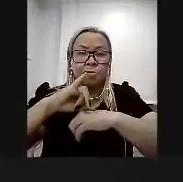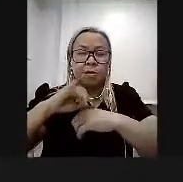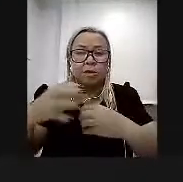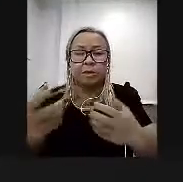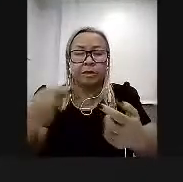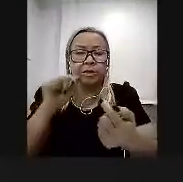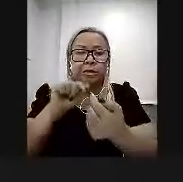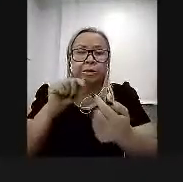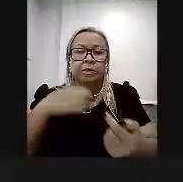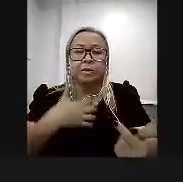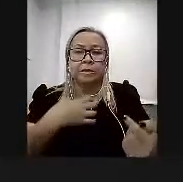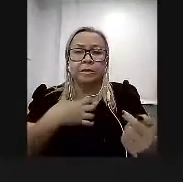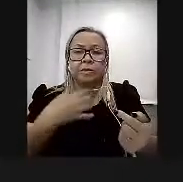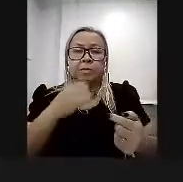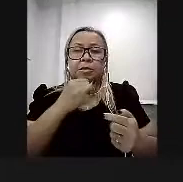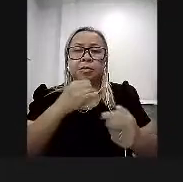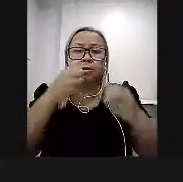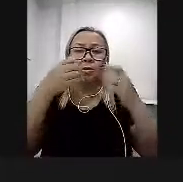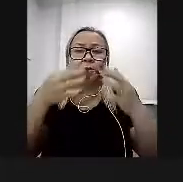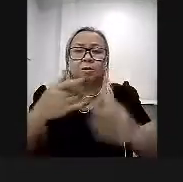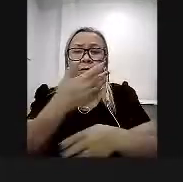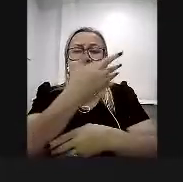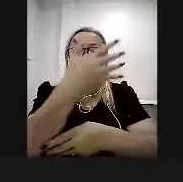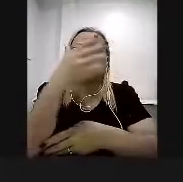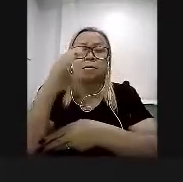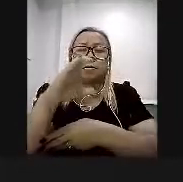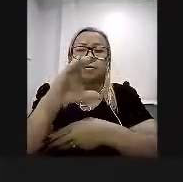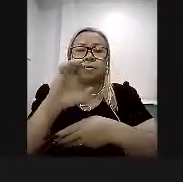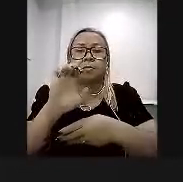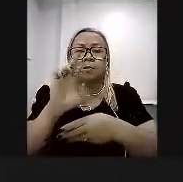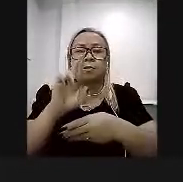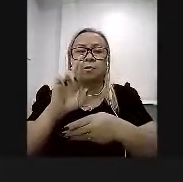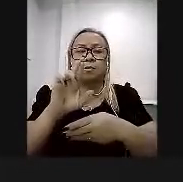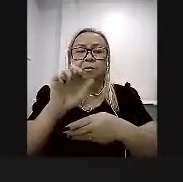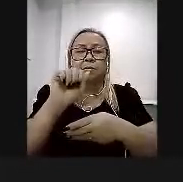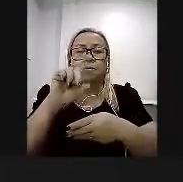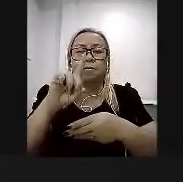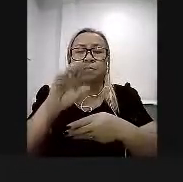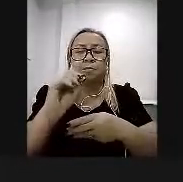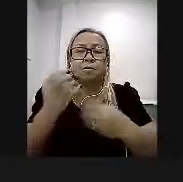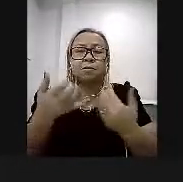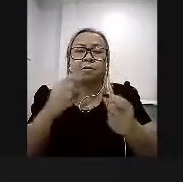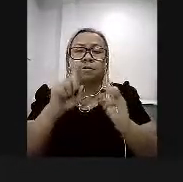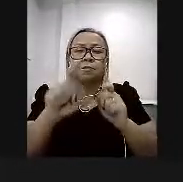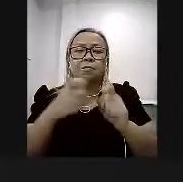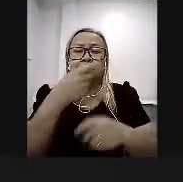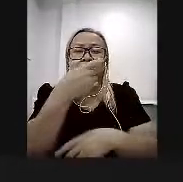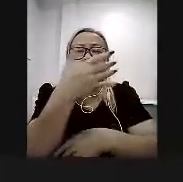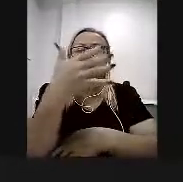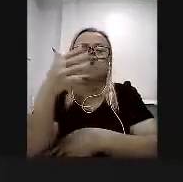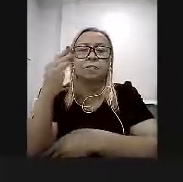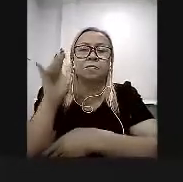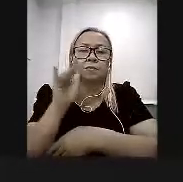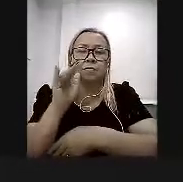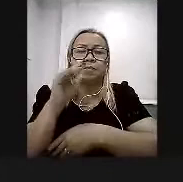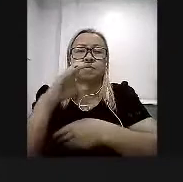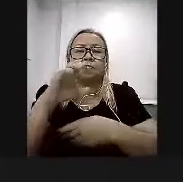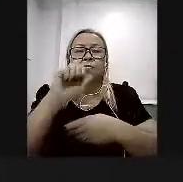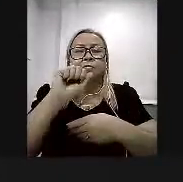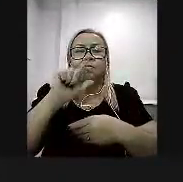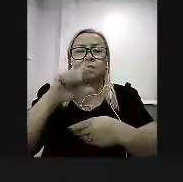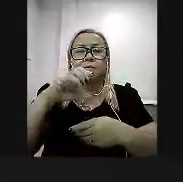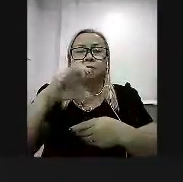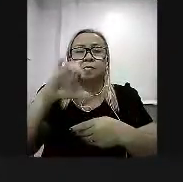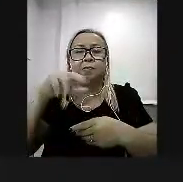porque, por exemplo, explica a vegetação de cerrado, que é uma espécie de vegetação calcinada, né?